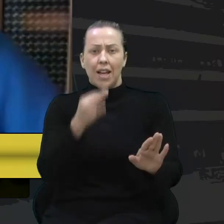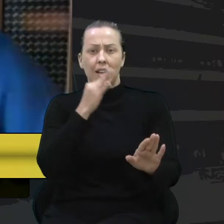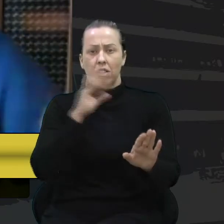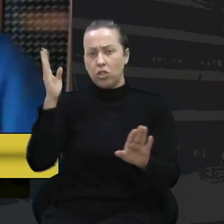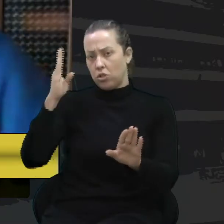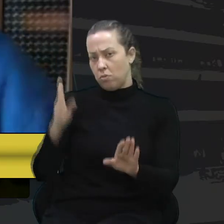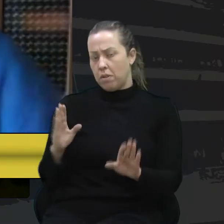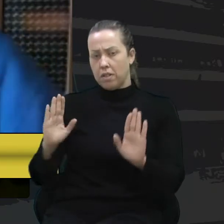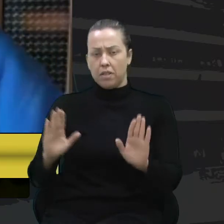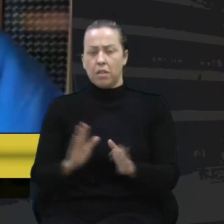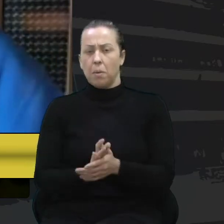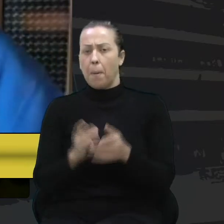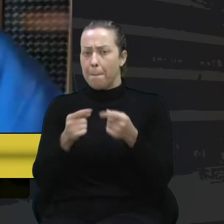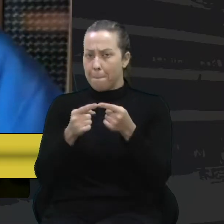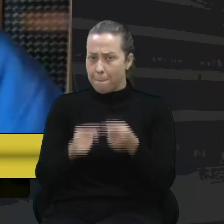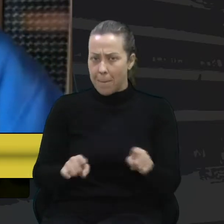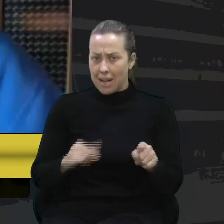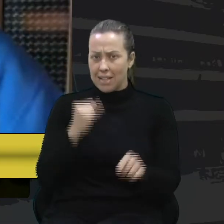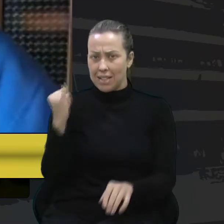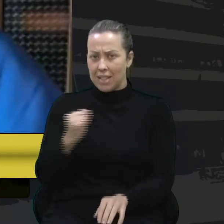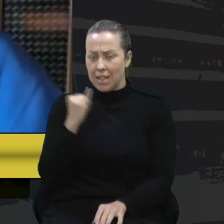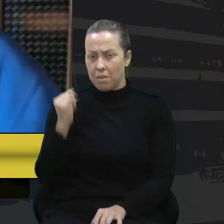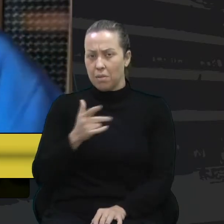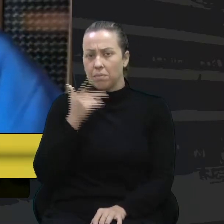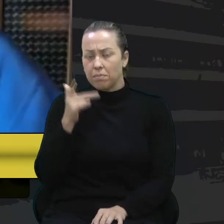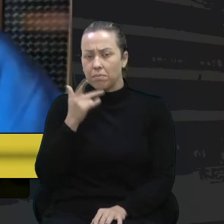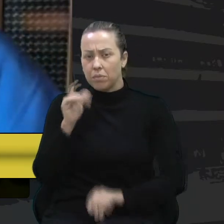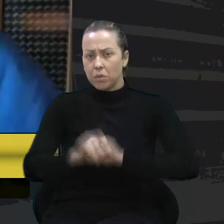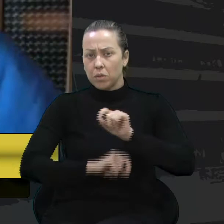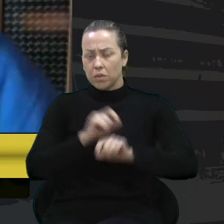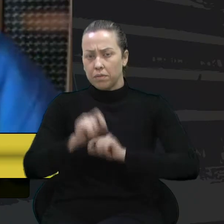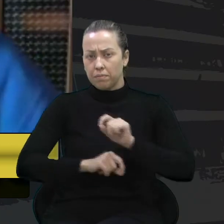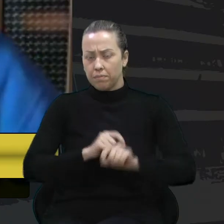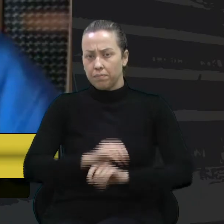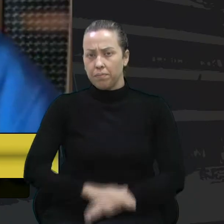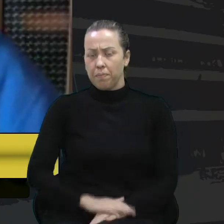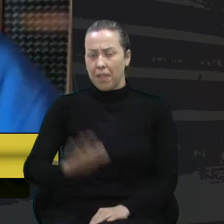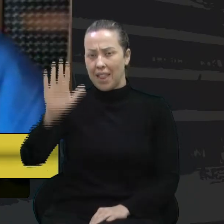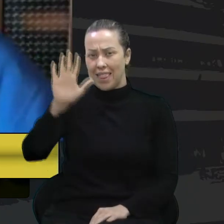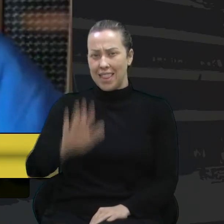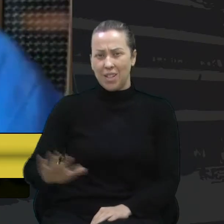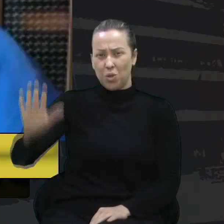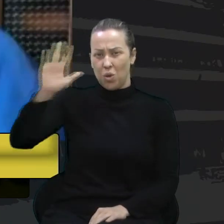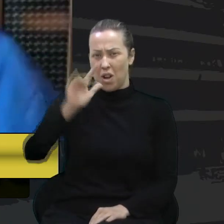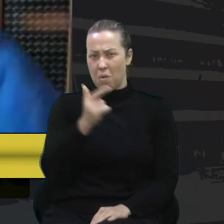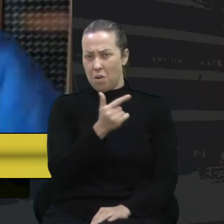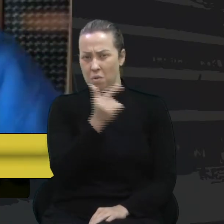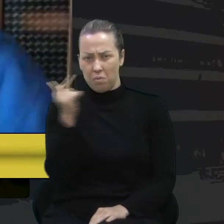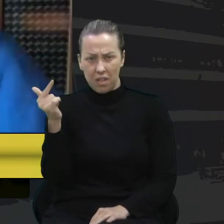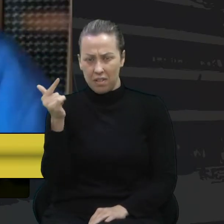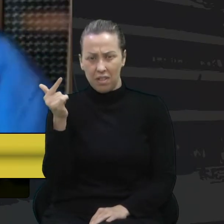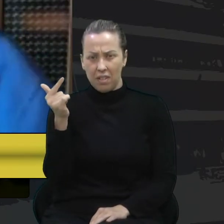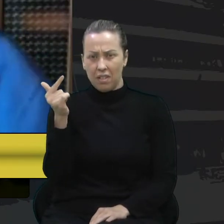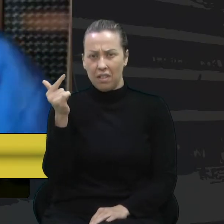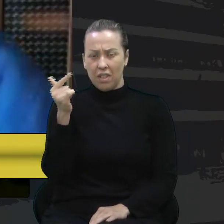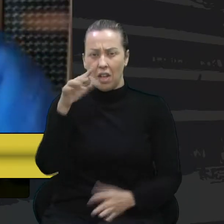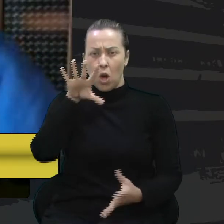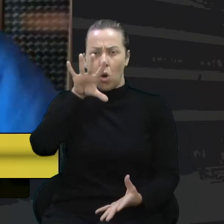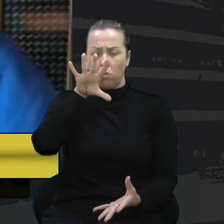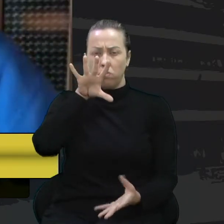Brasil. Bom, mas é importante dizer, vereador, que a nível nacional não houve, né, lockdown.